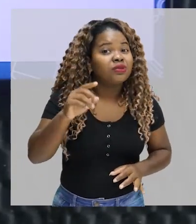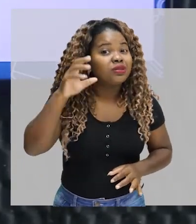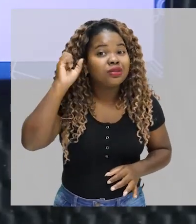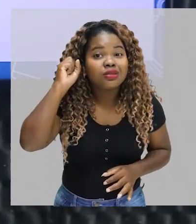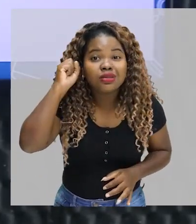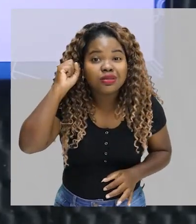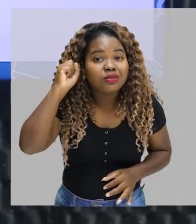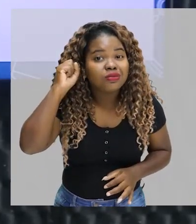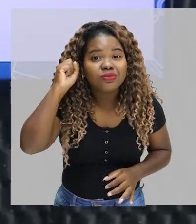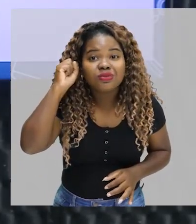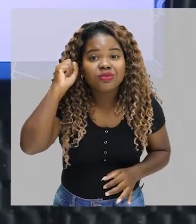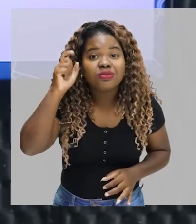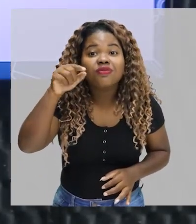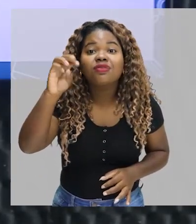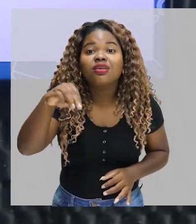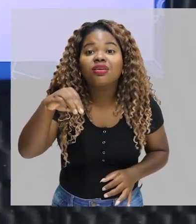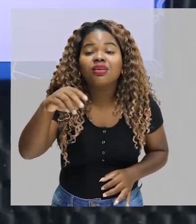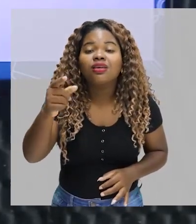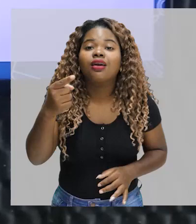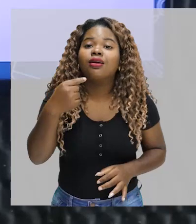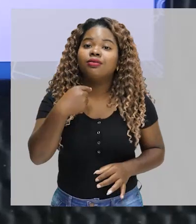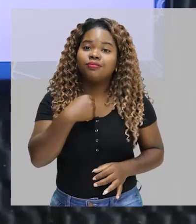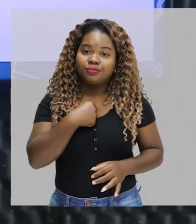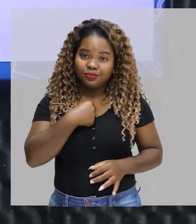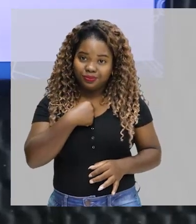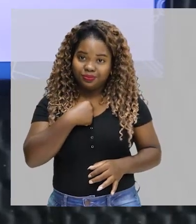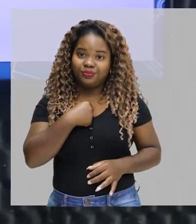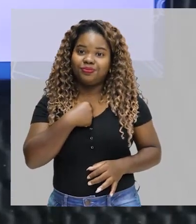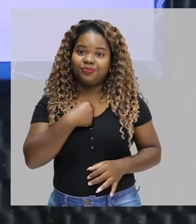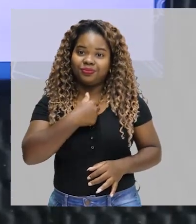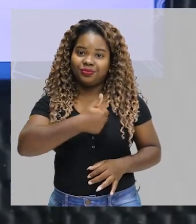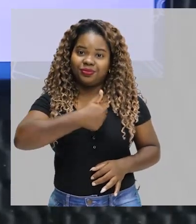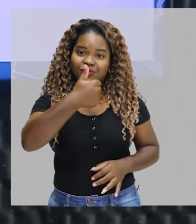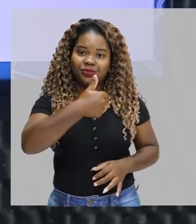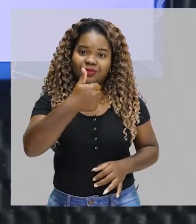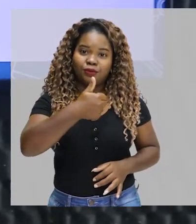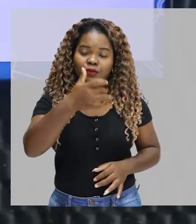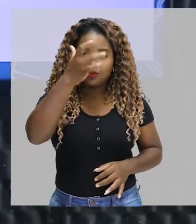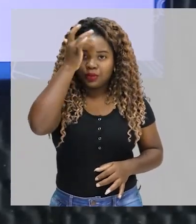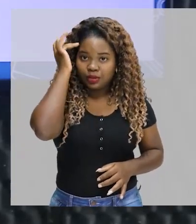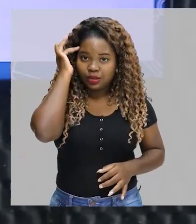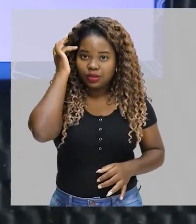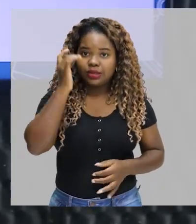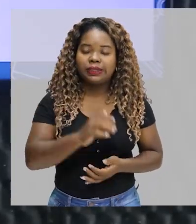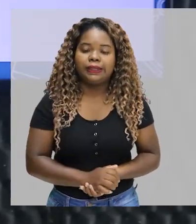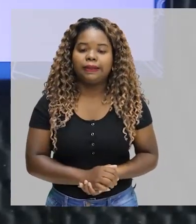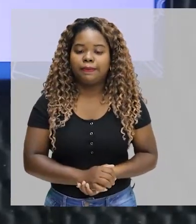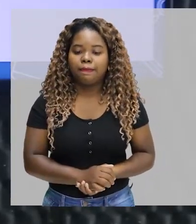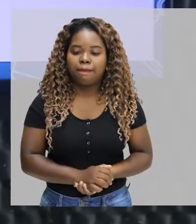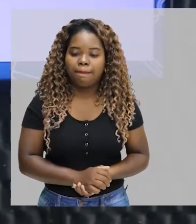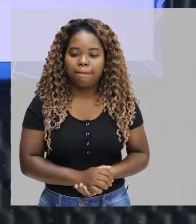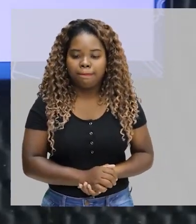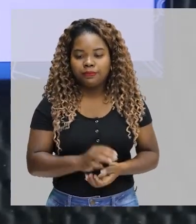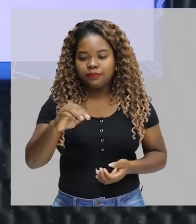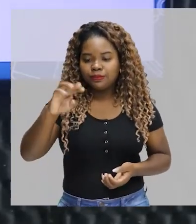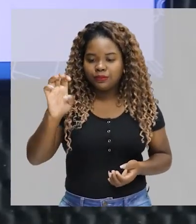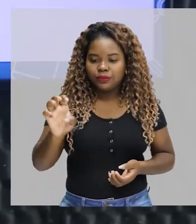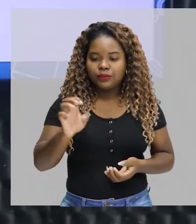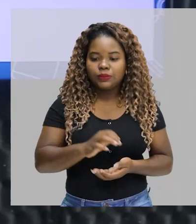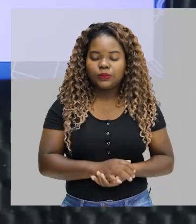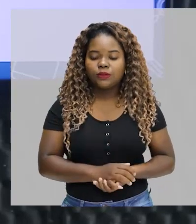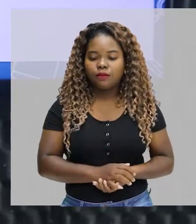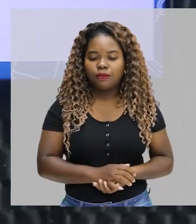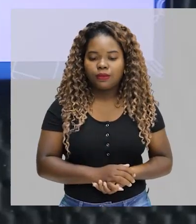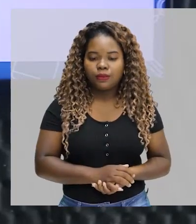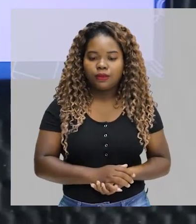quem? A mim. Eu, que seria a primeira pessoa fazendo referência ao objeto. Me. Tá bom? Então, aí